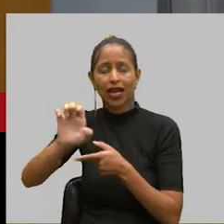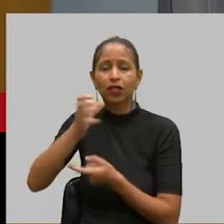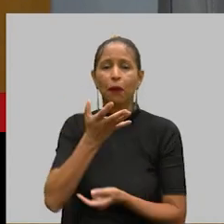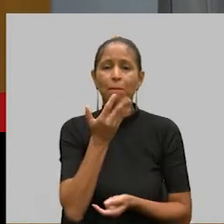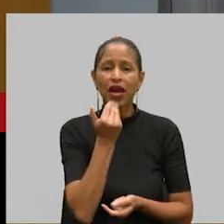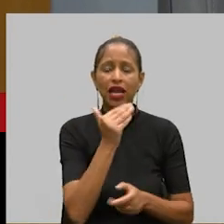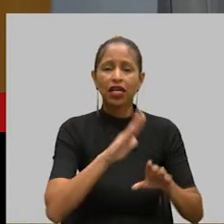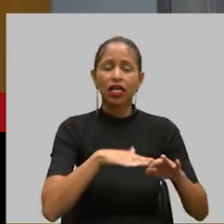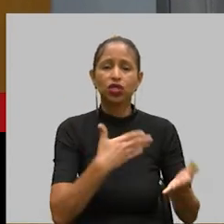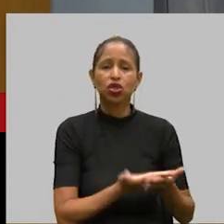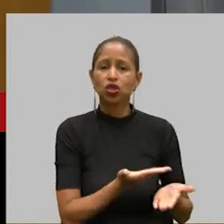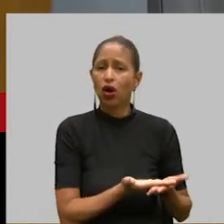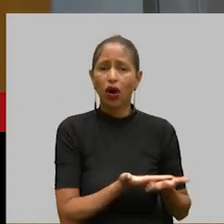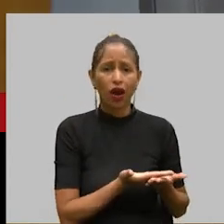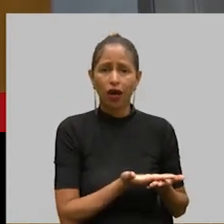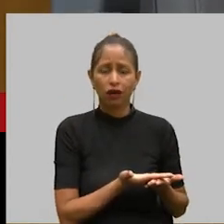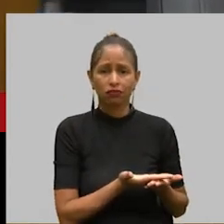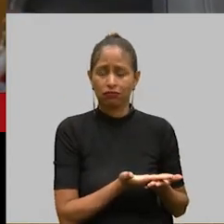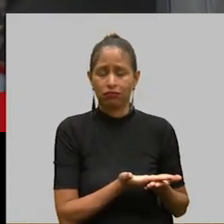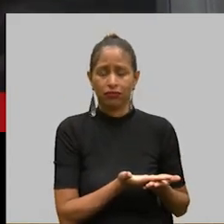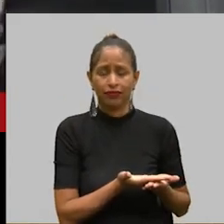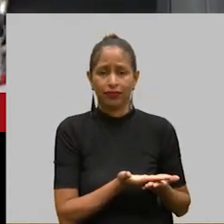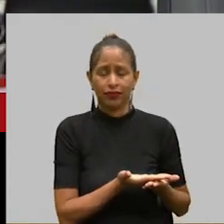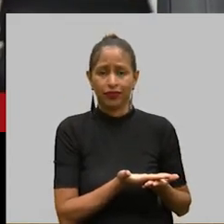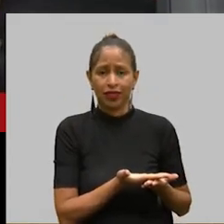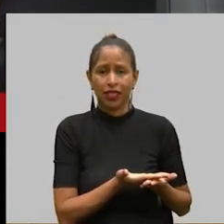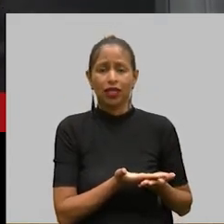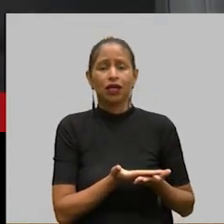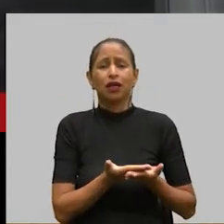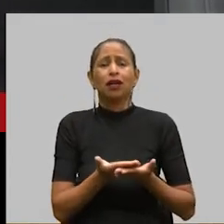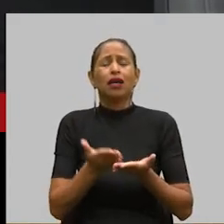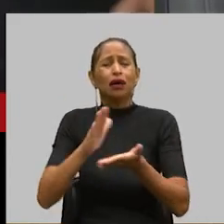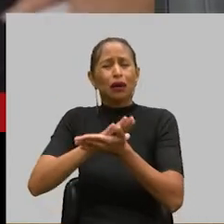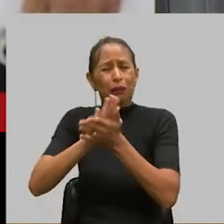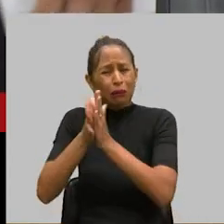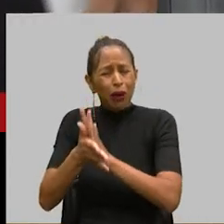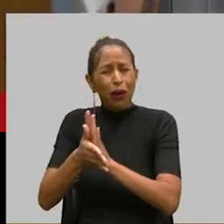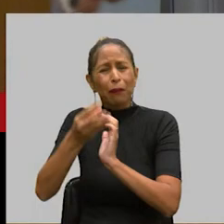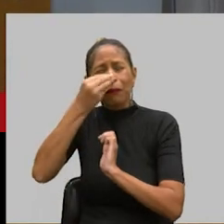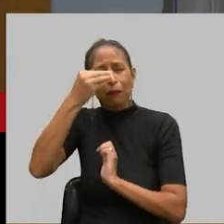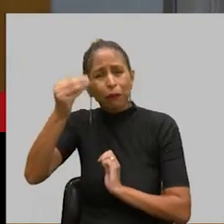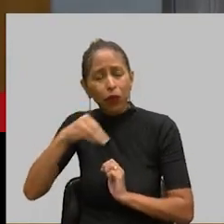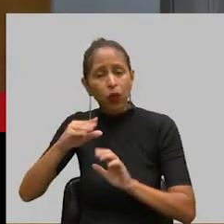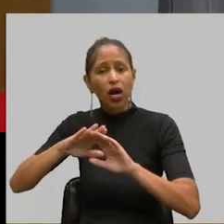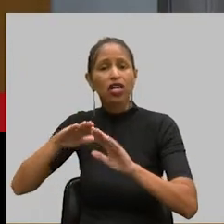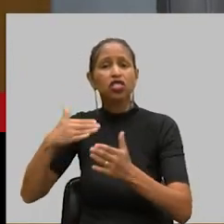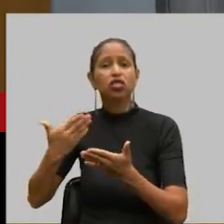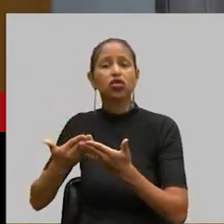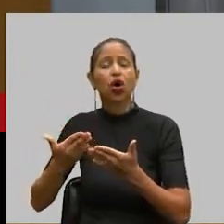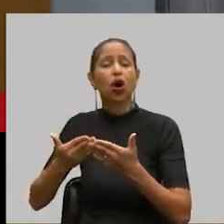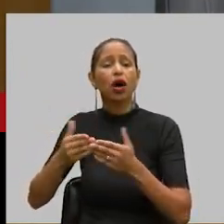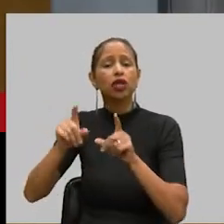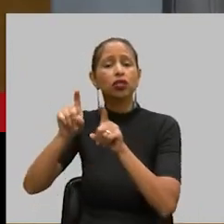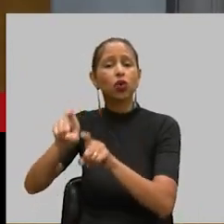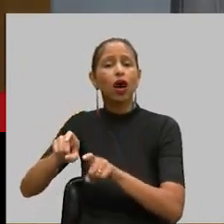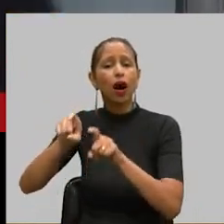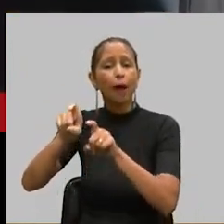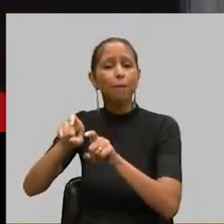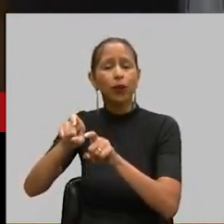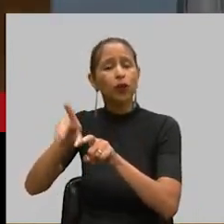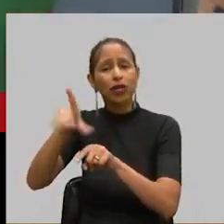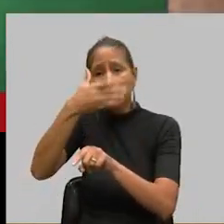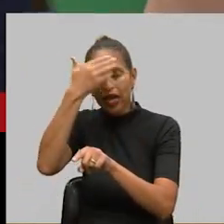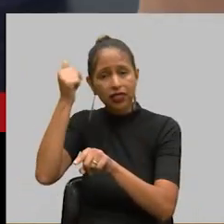nossos das nossas efas sobre o descaso do estado com as escolas públicas do campo que estão